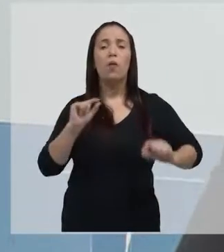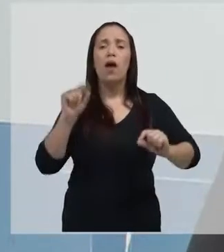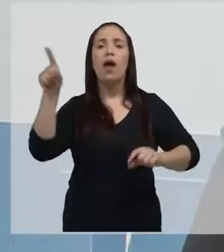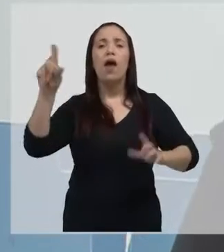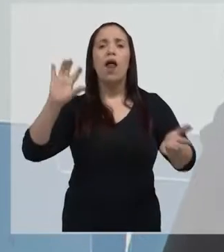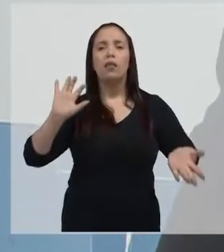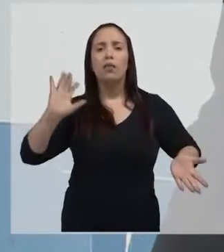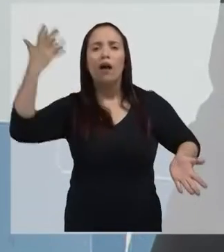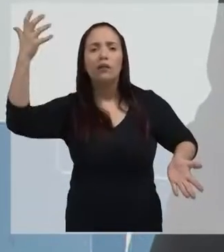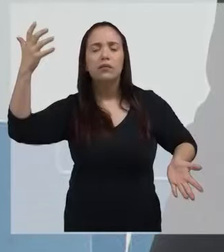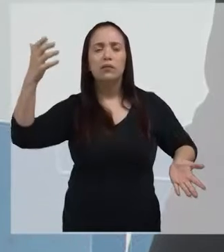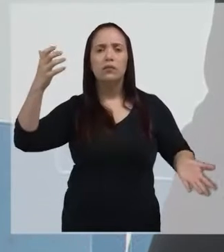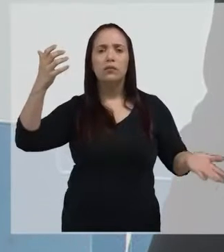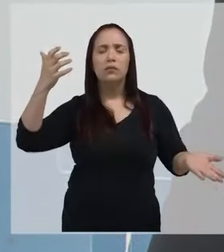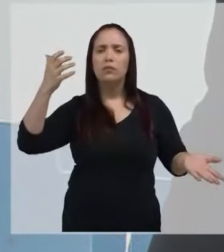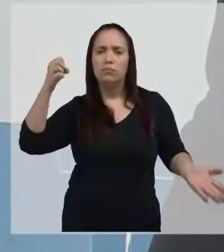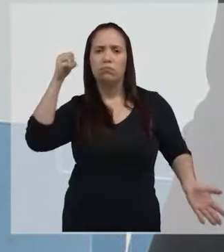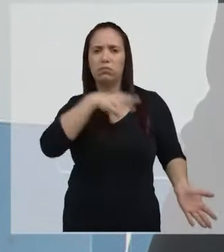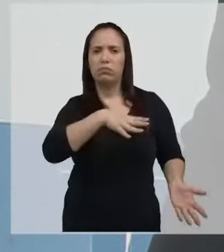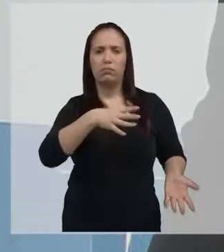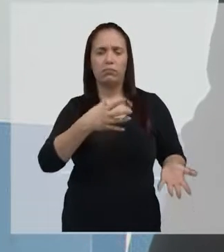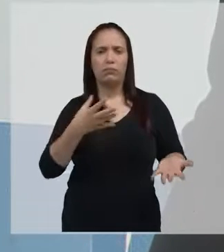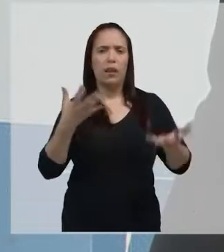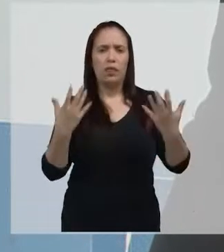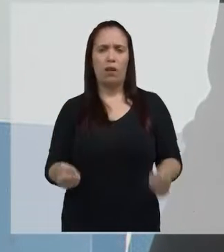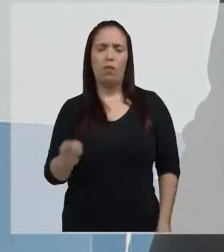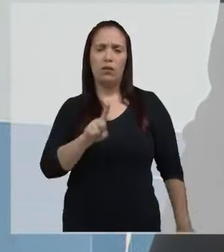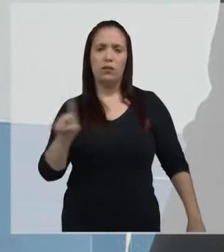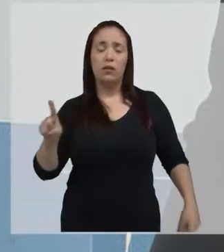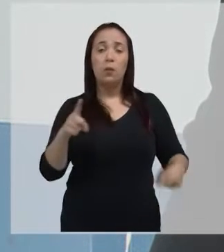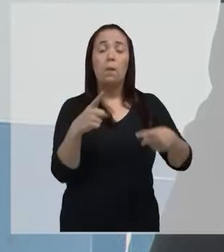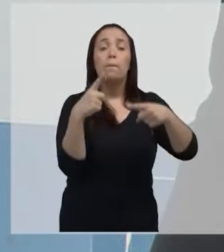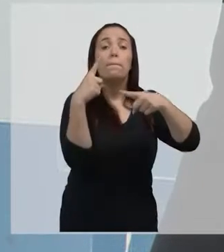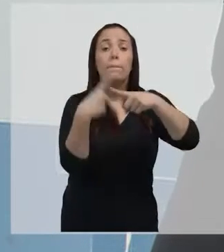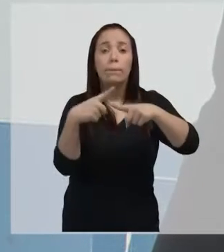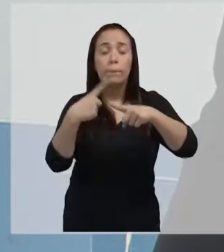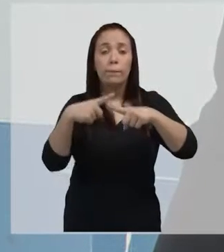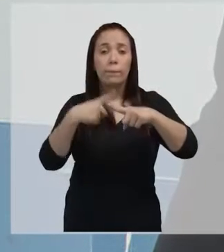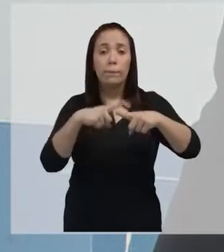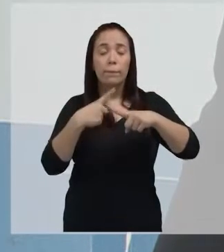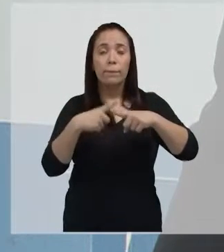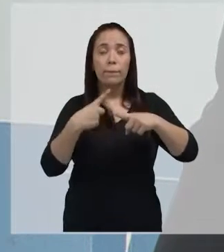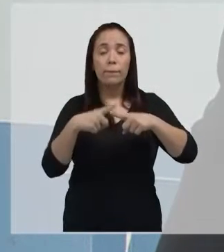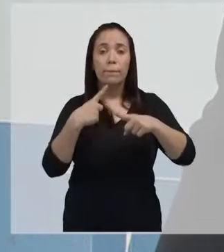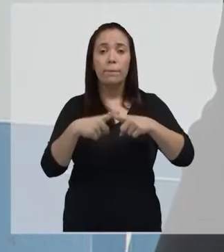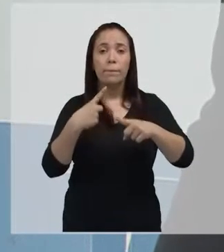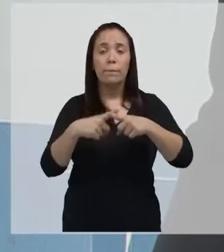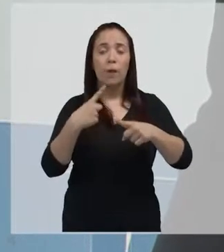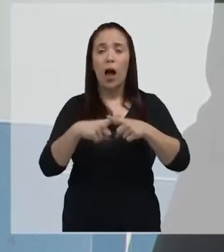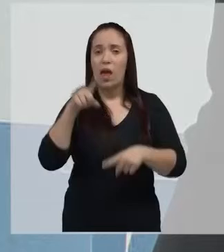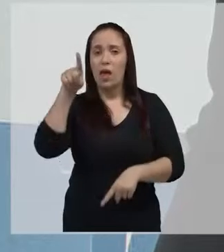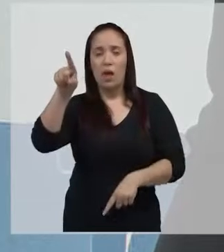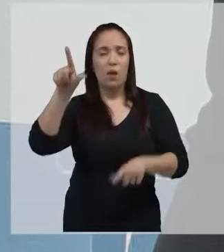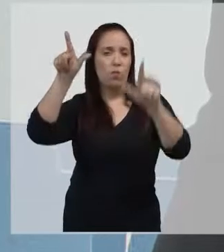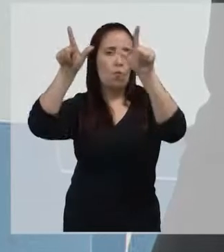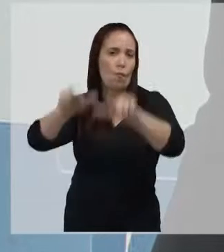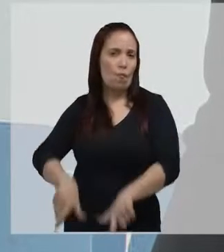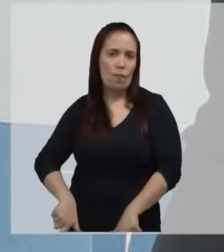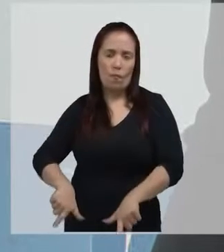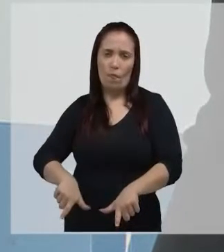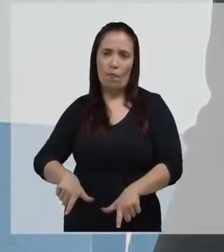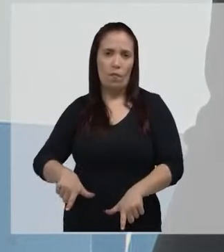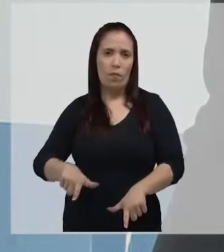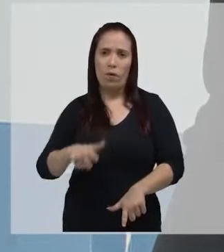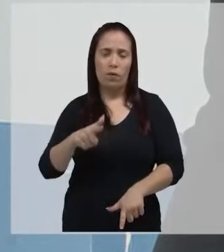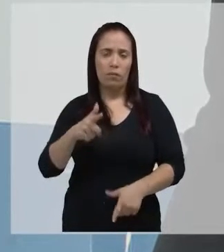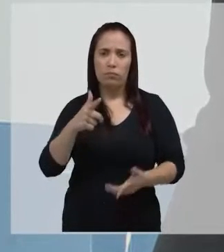tomar decisões inaceitáveis. Por quê? Porque extrapola totalmente